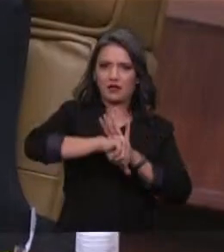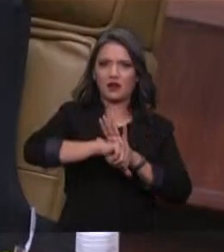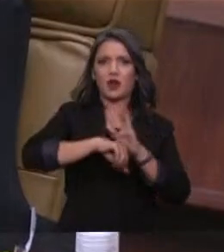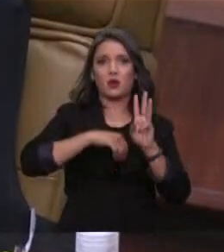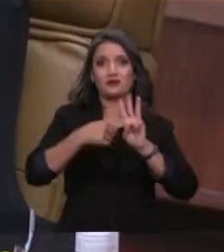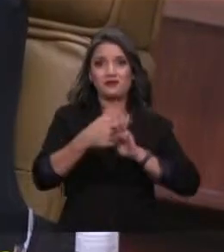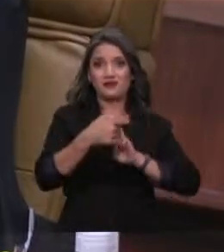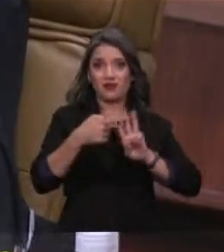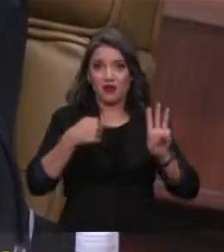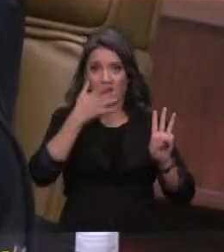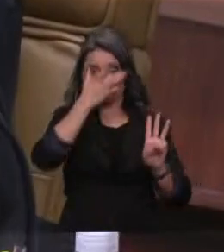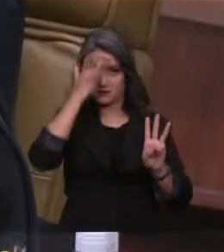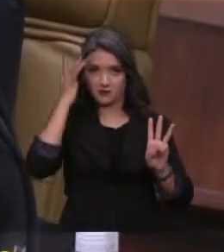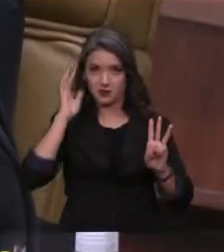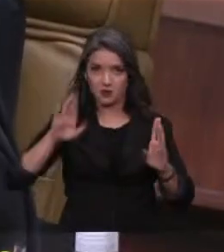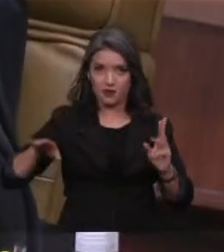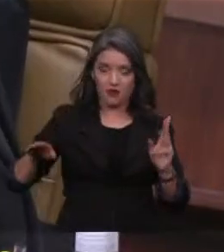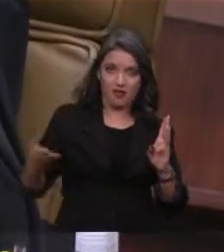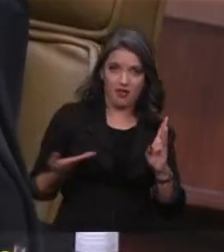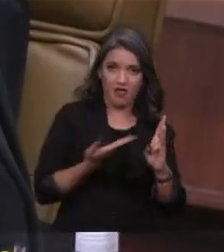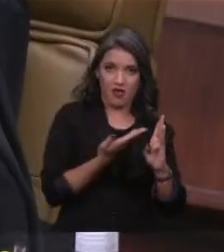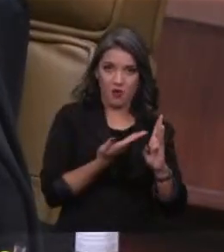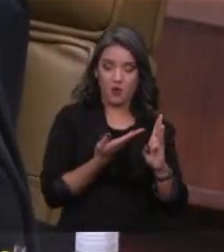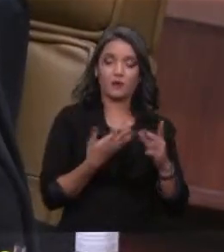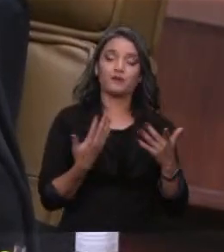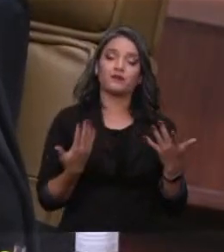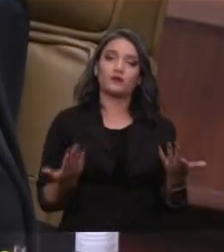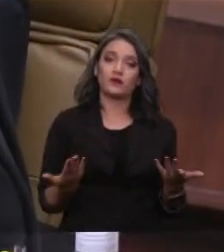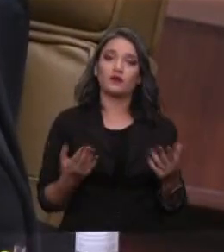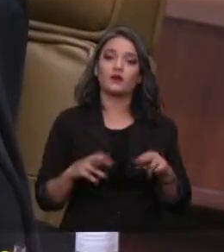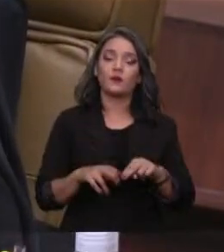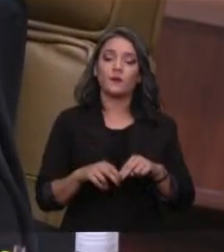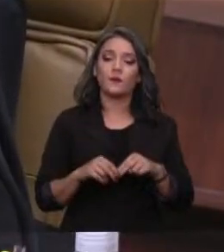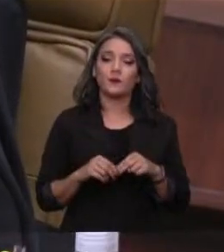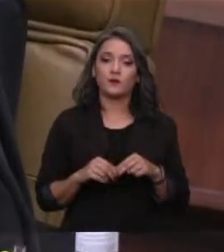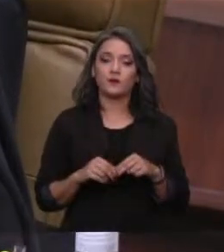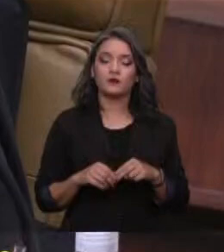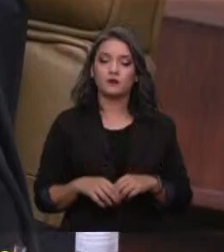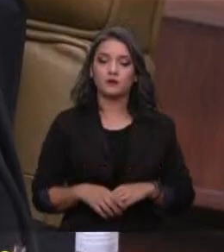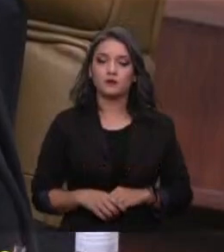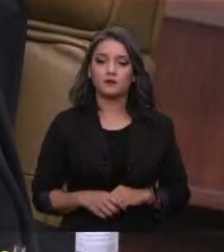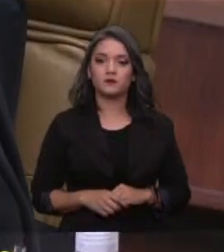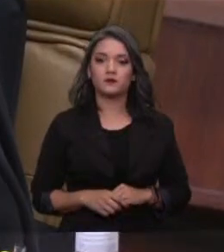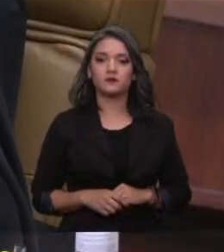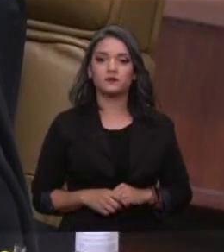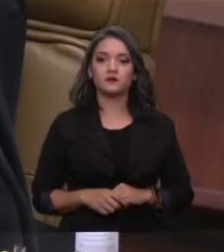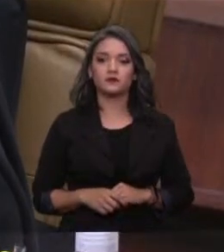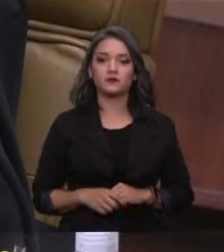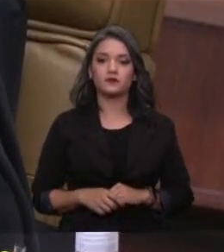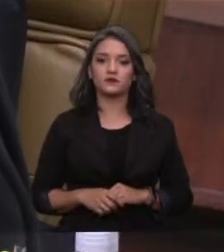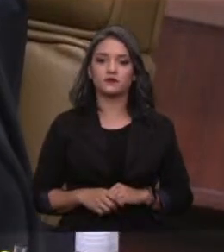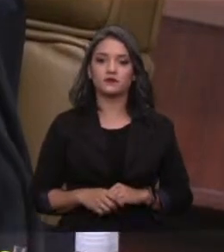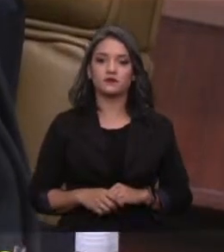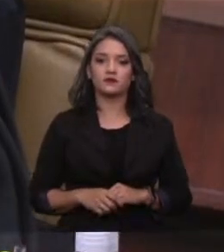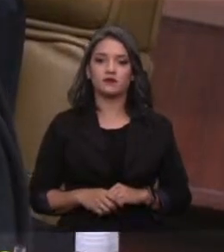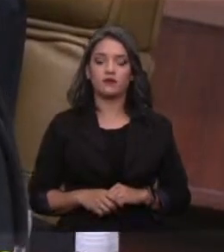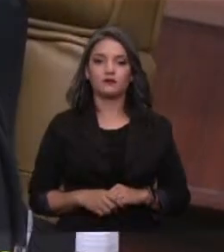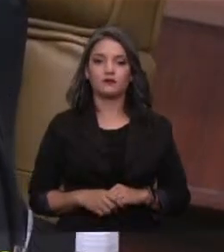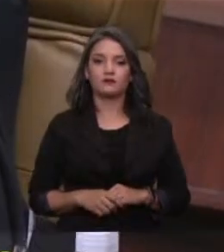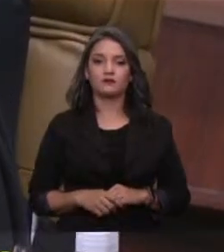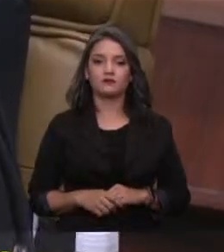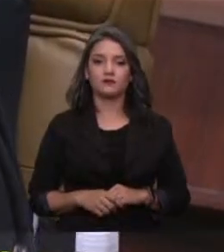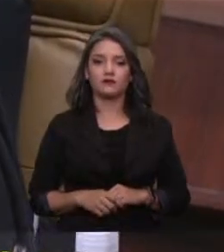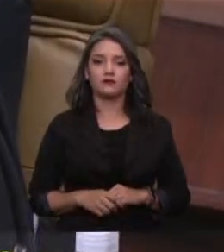réus. Então, nesse ponto, eu me detenho na análise daqueles